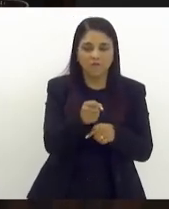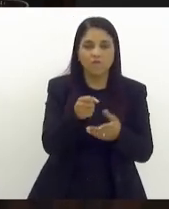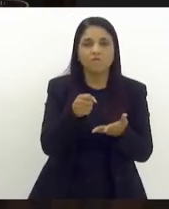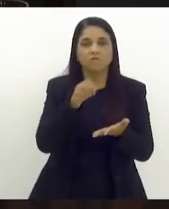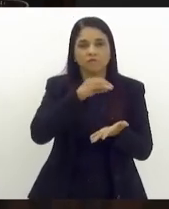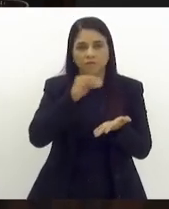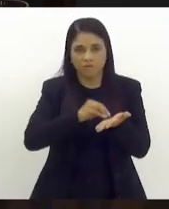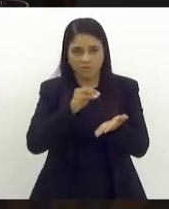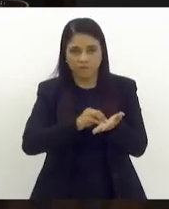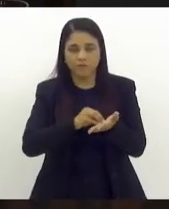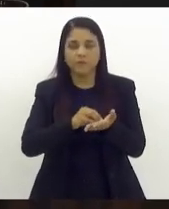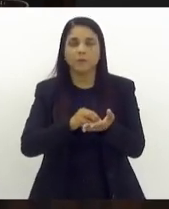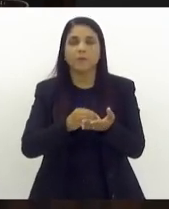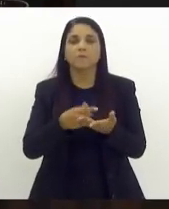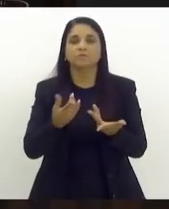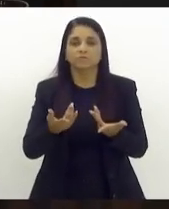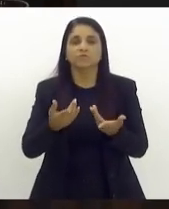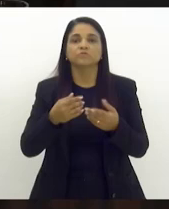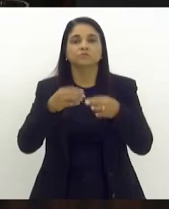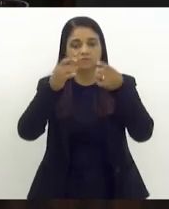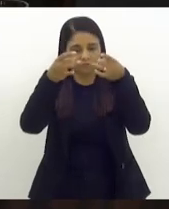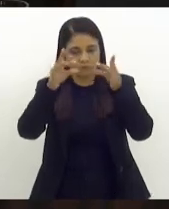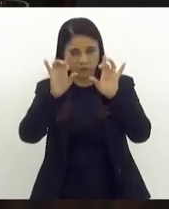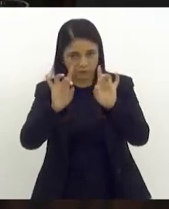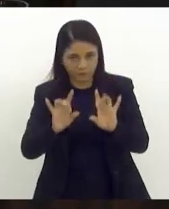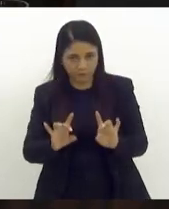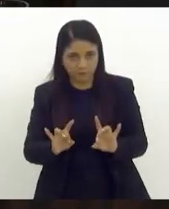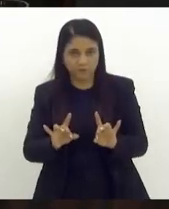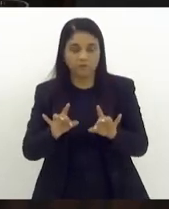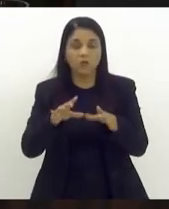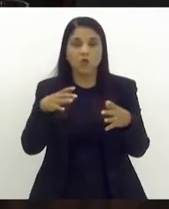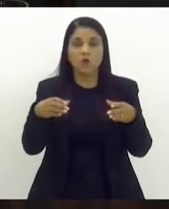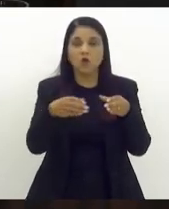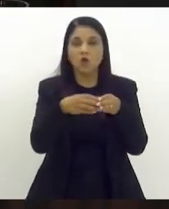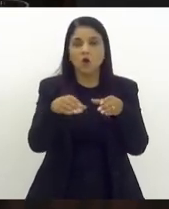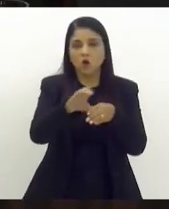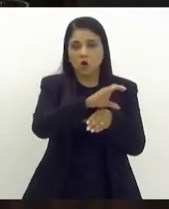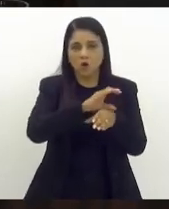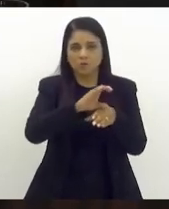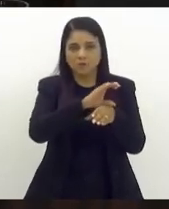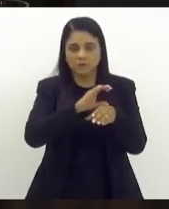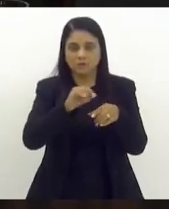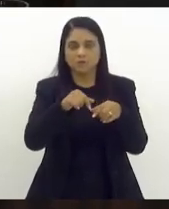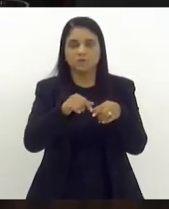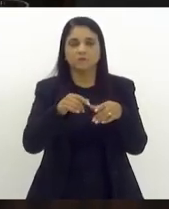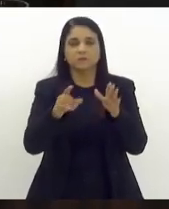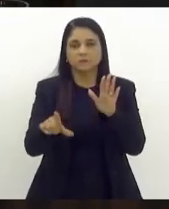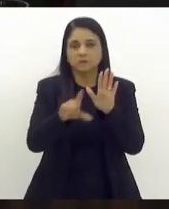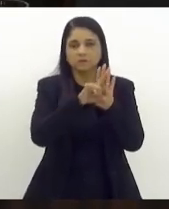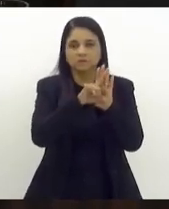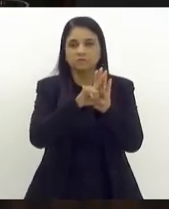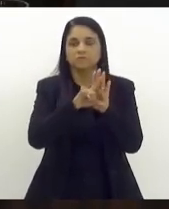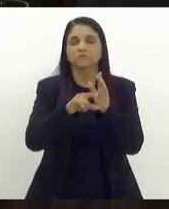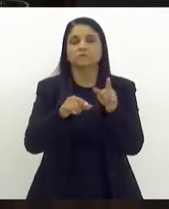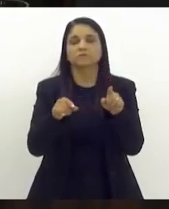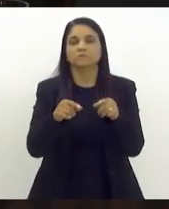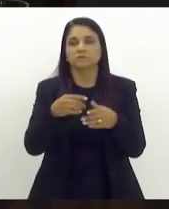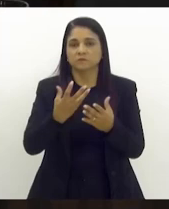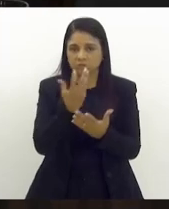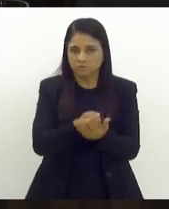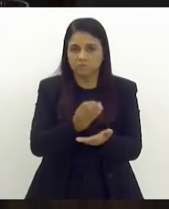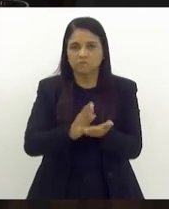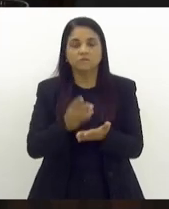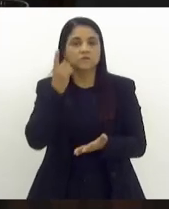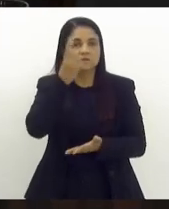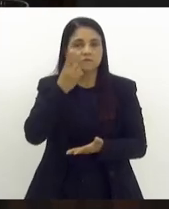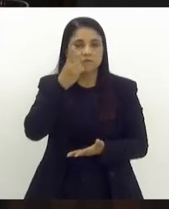fluminense na forma que especifica. Parecer da Comissão de Indicações Legislativas, favorável. Relator, deputado